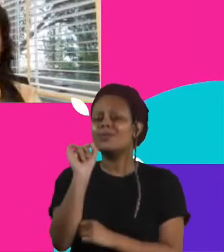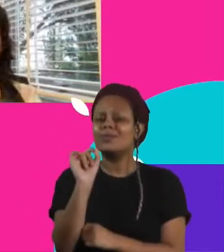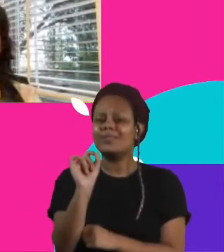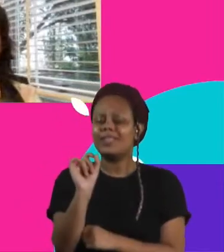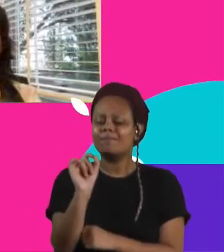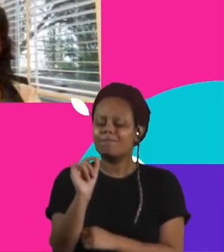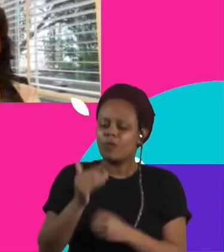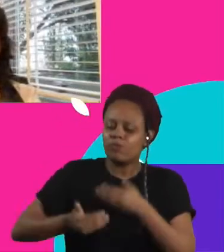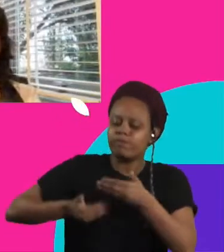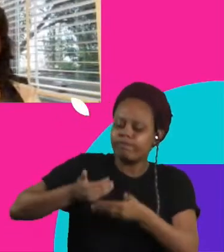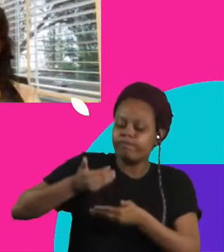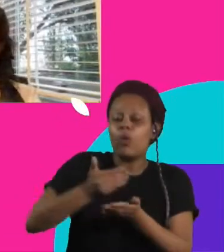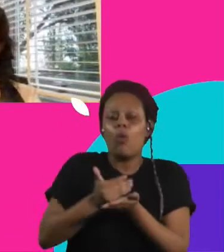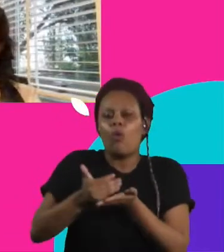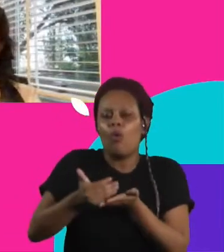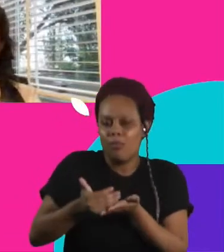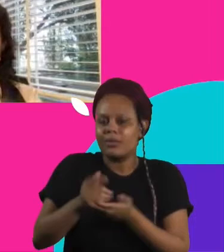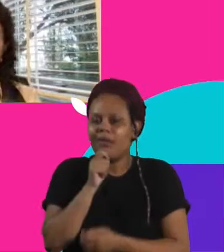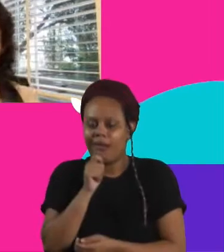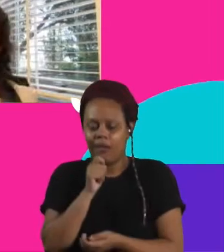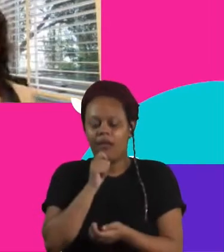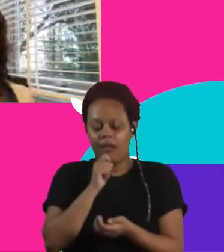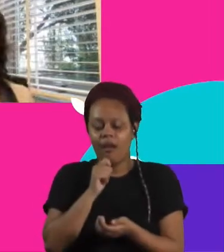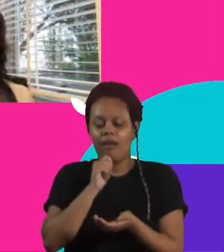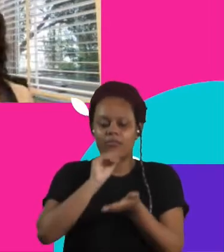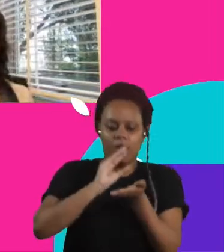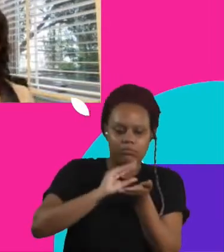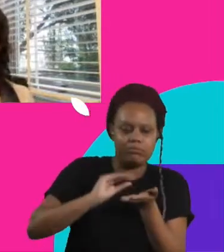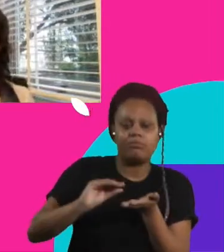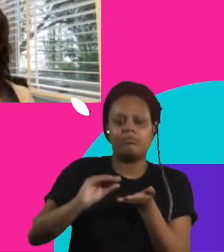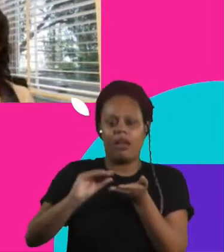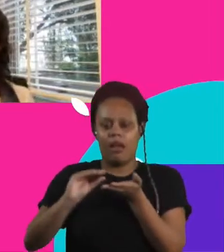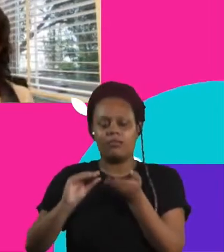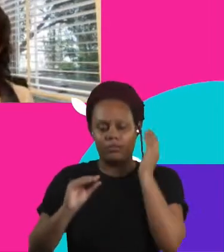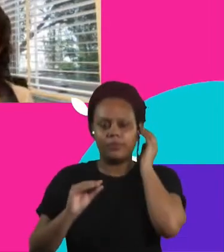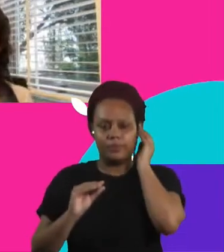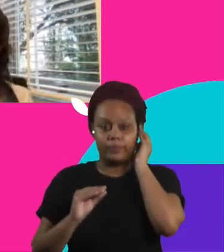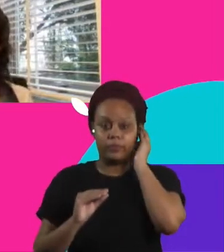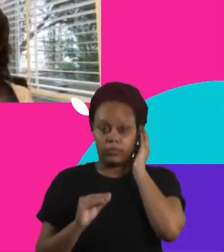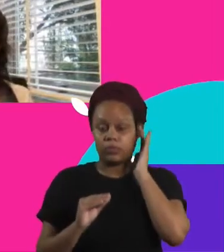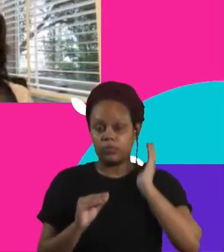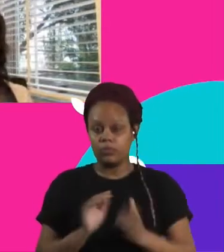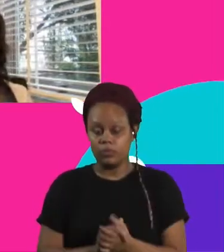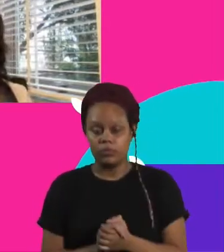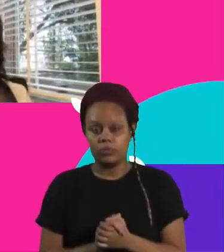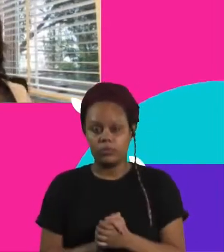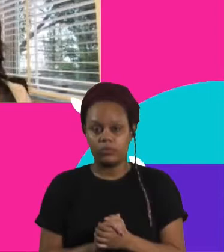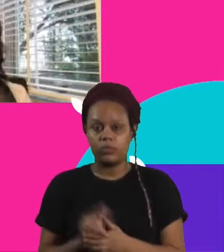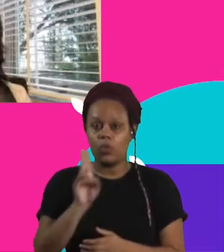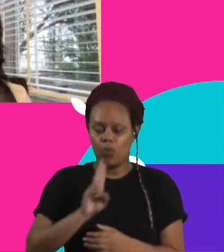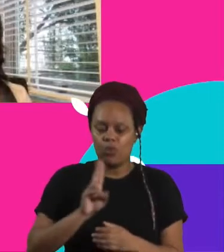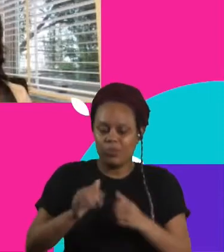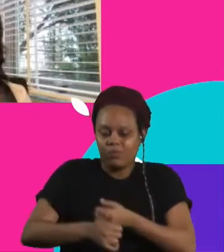tecnologia na educação, e aí nos primeiros mesmo estágios do uso de dados para a melhoria